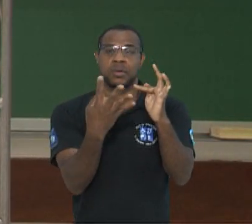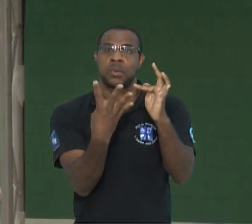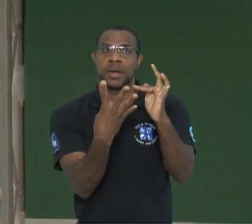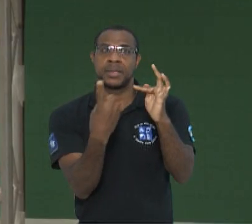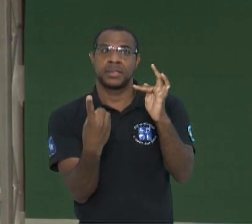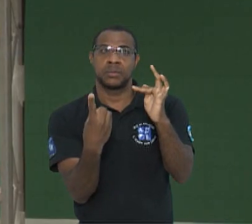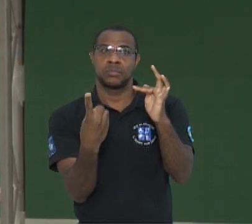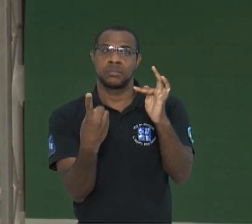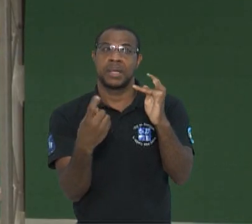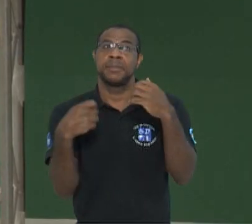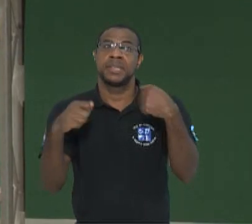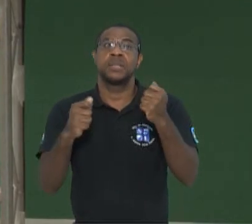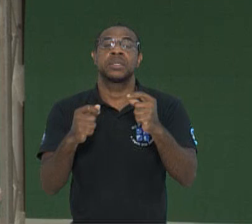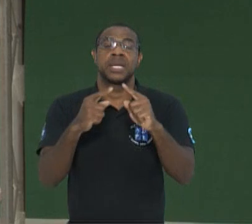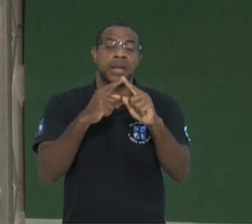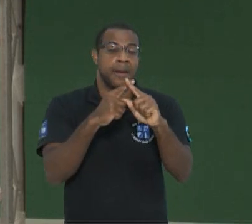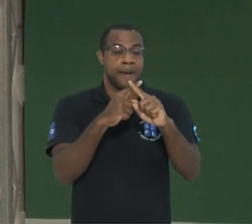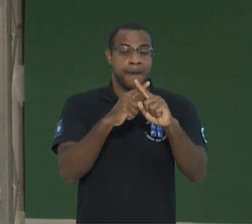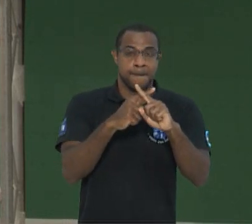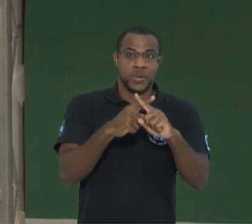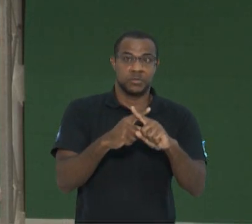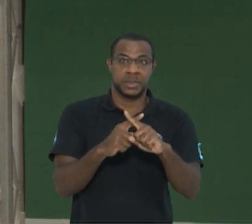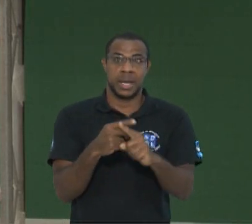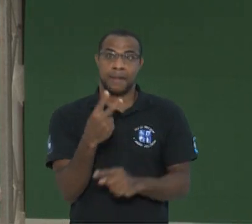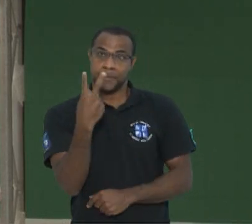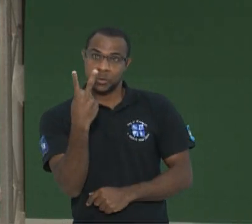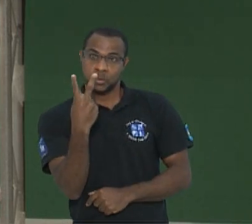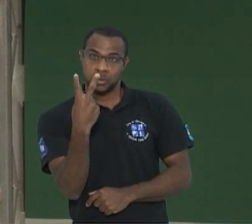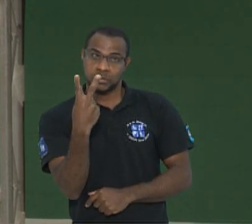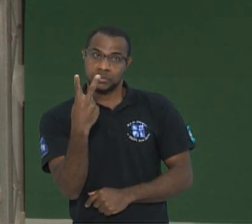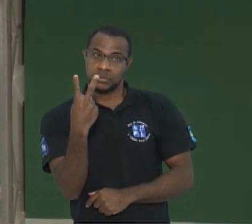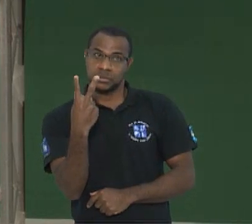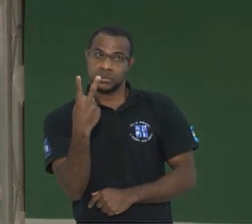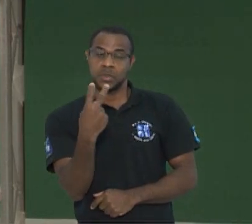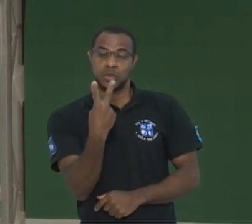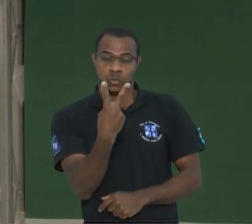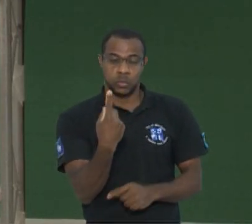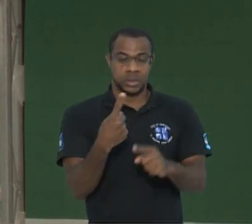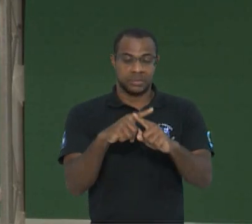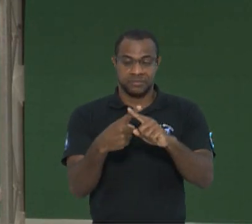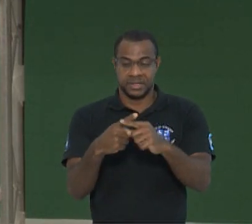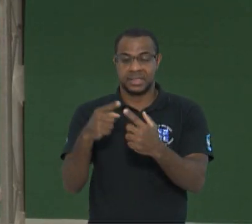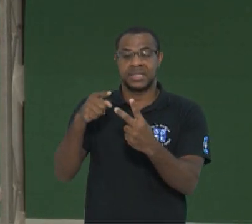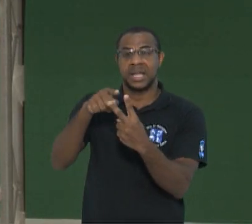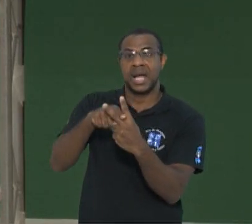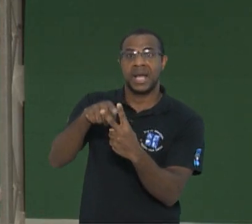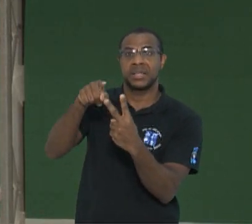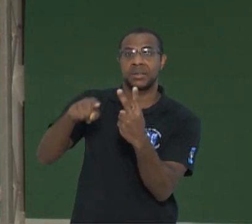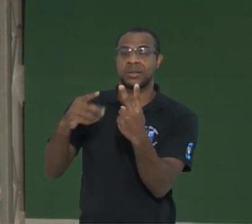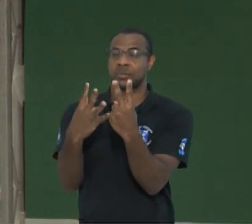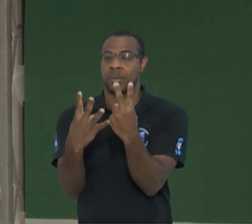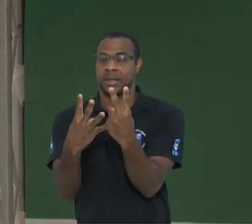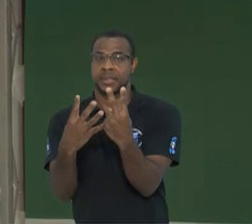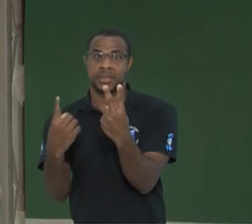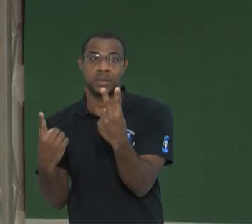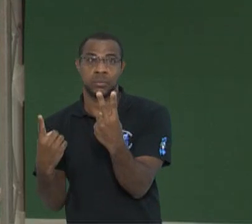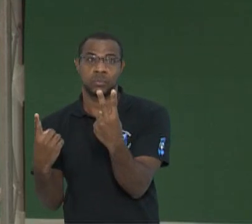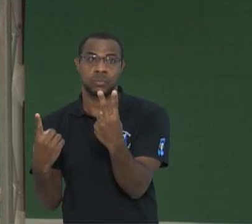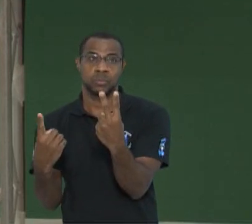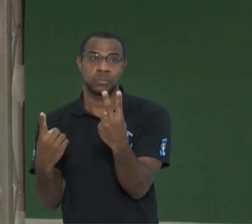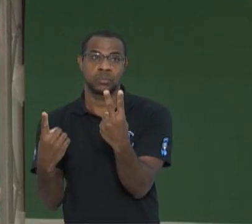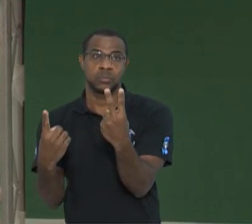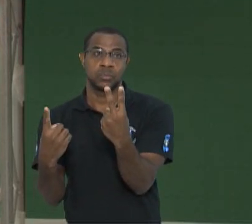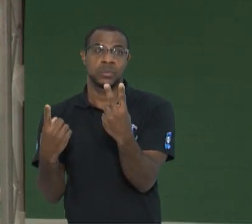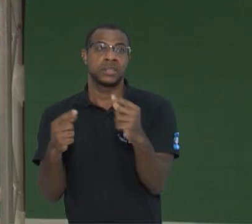por 2. 2 vezes raiz quadrada de 41. Então, a distância focal é 2C, então